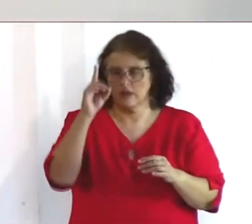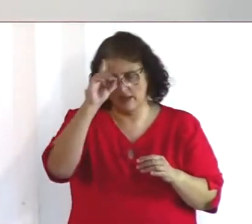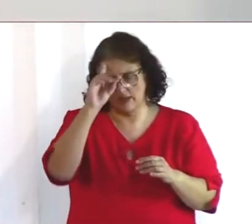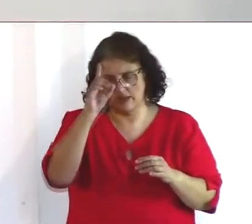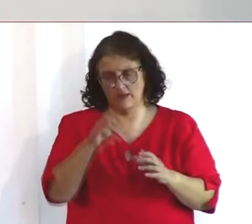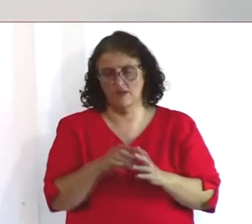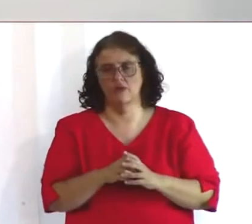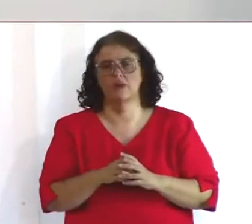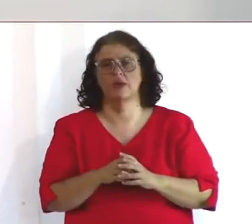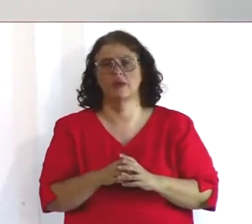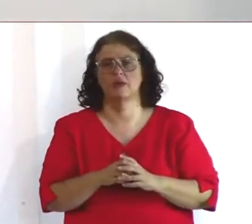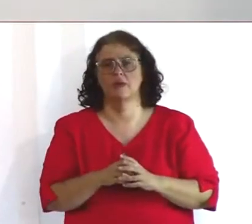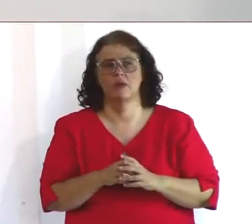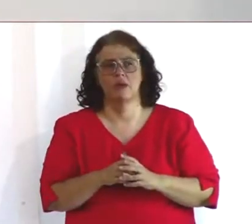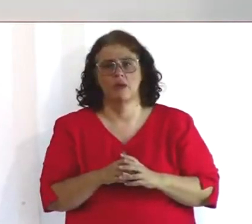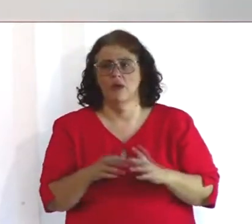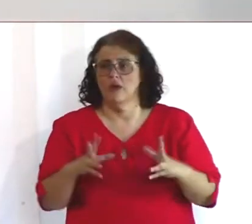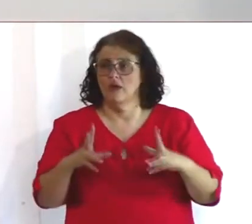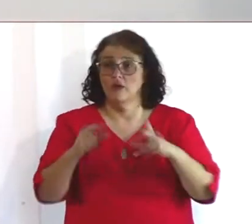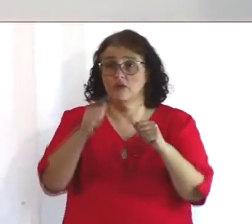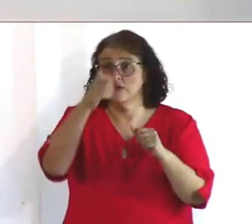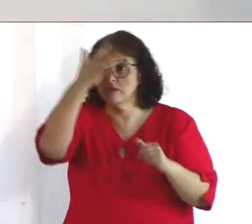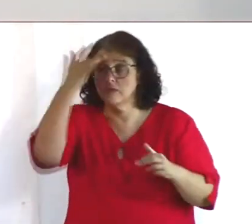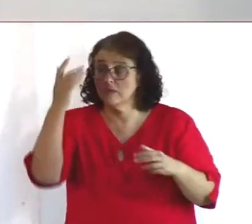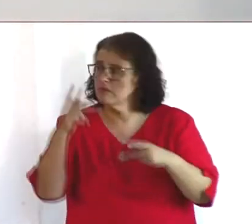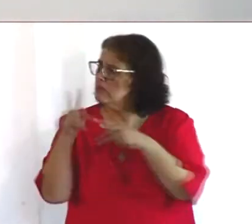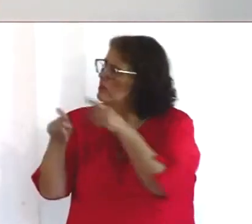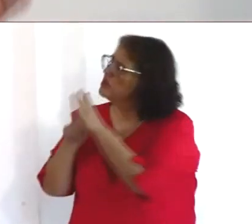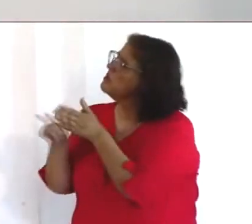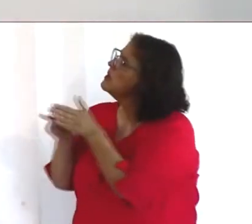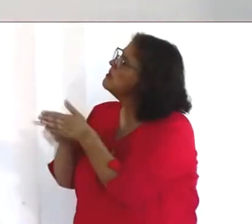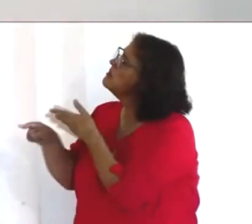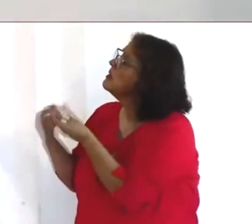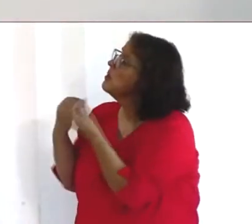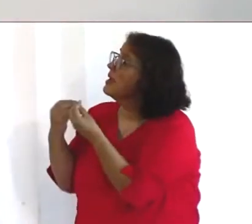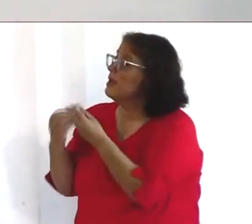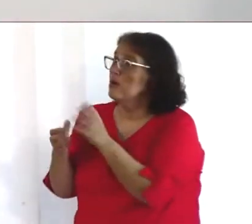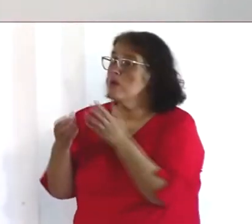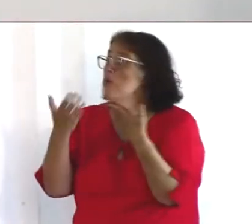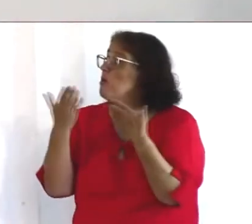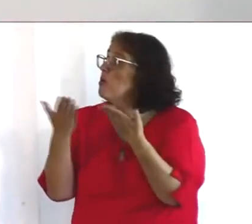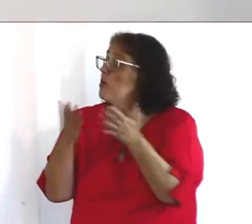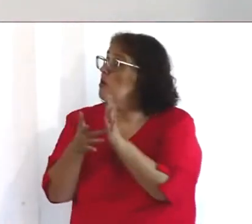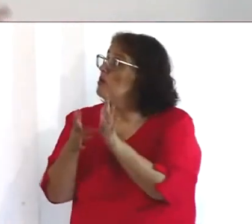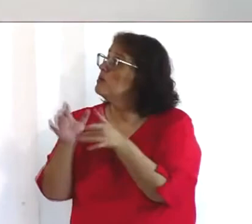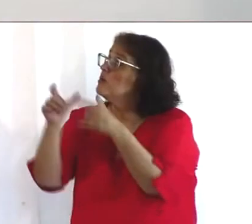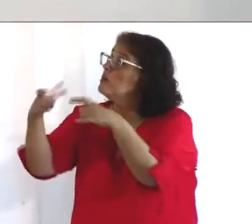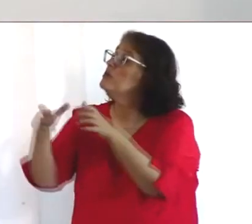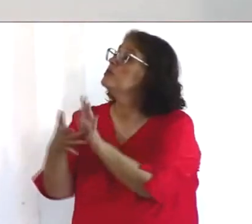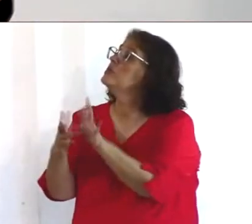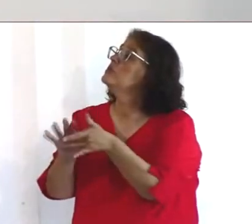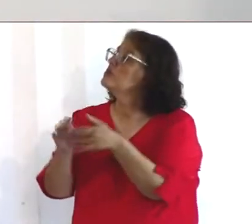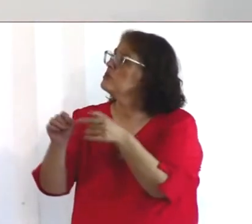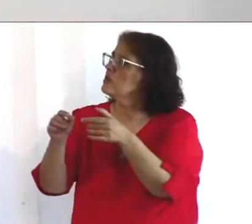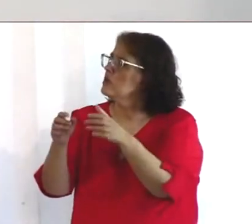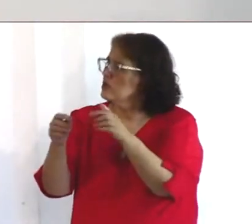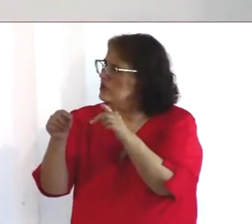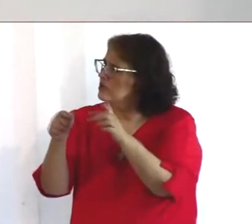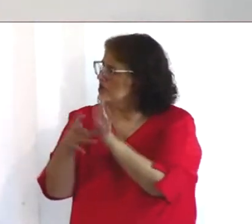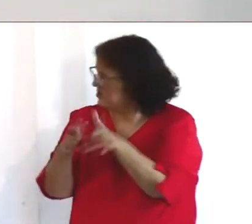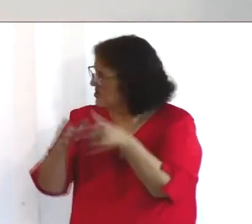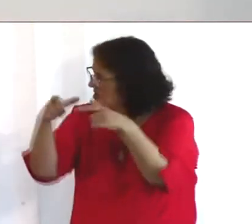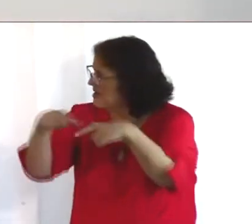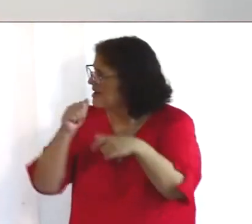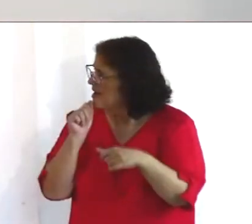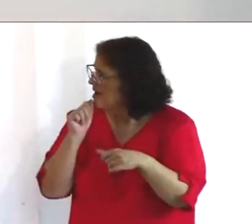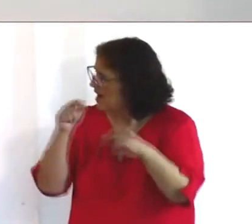possesso lá na sinagoga? Foi ele que curou a sogra de Pedro? Ele ainda está na cidade? Vamos levar todos os nossos enfermos,